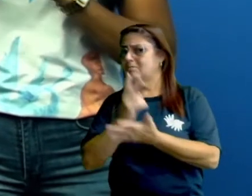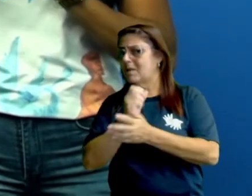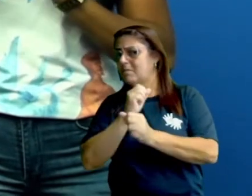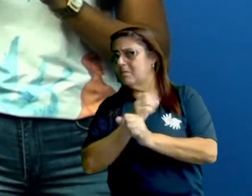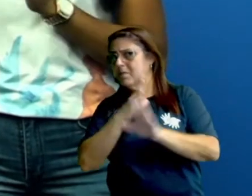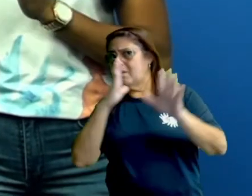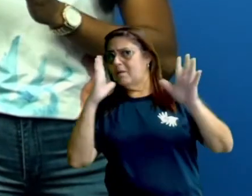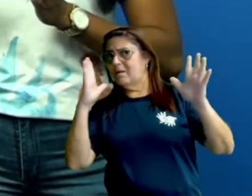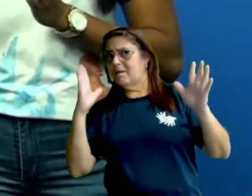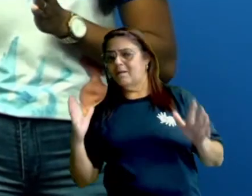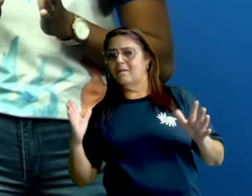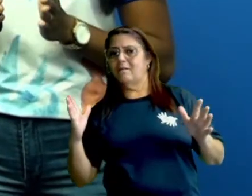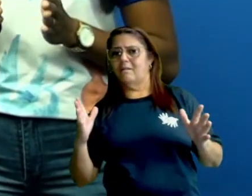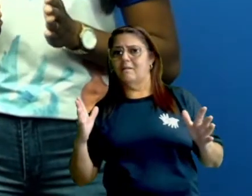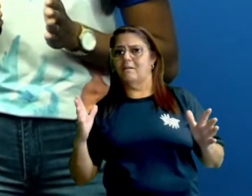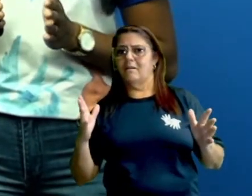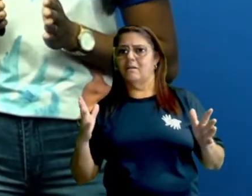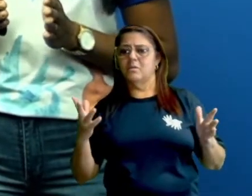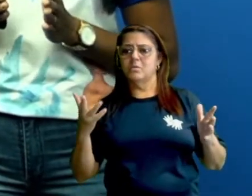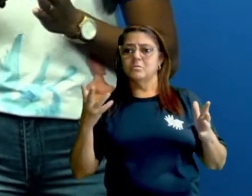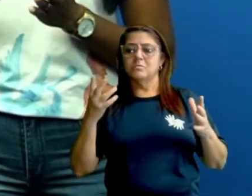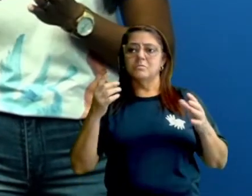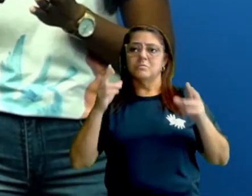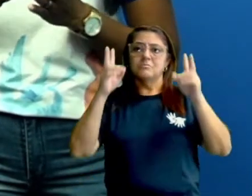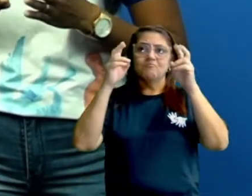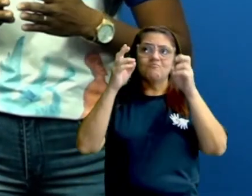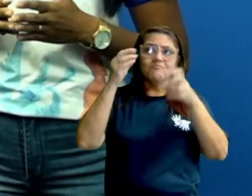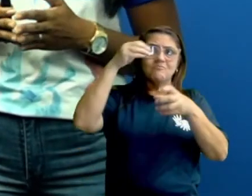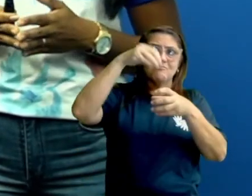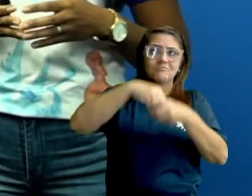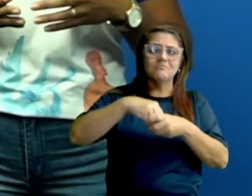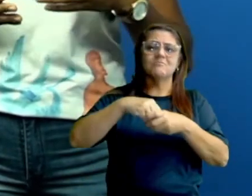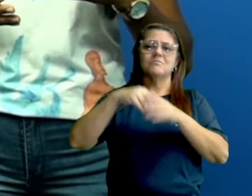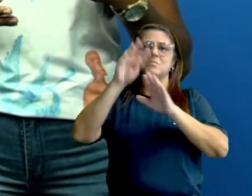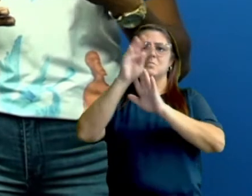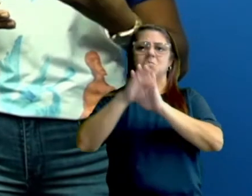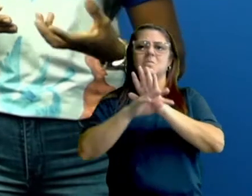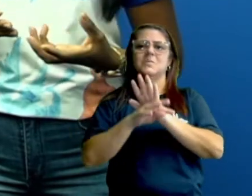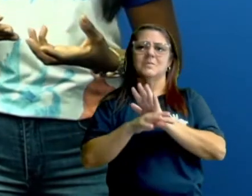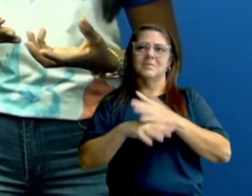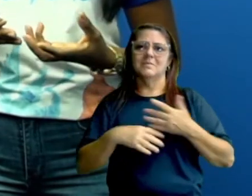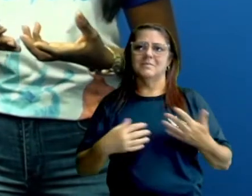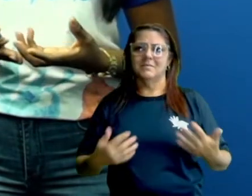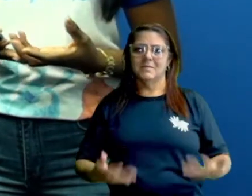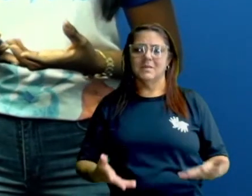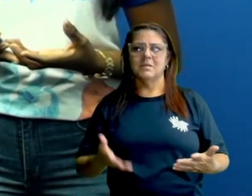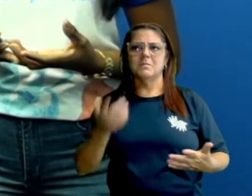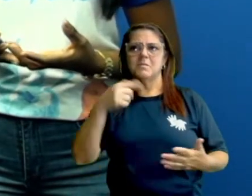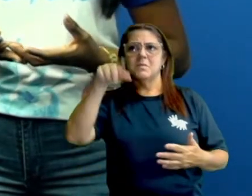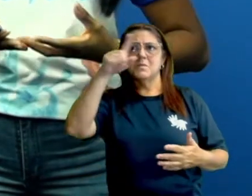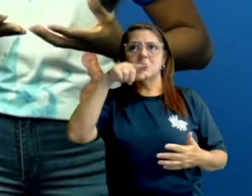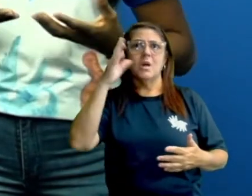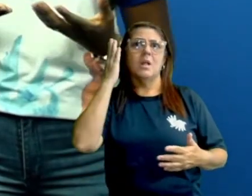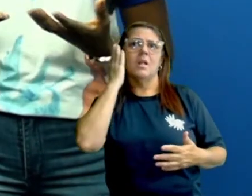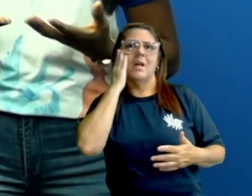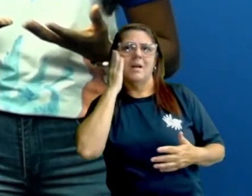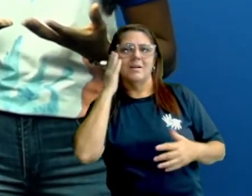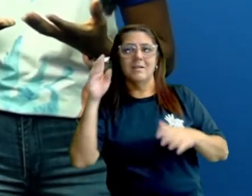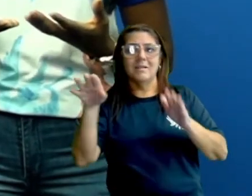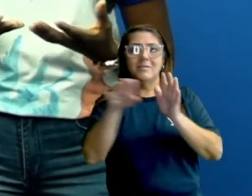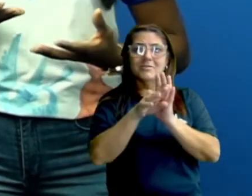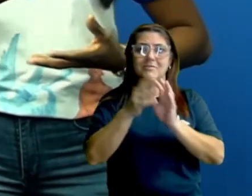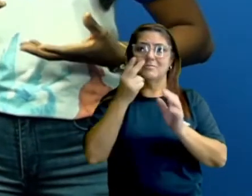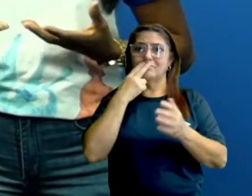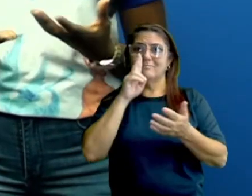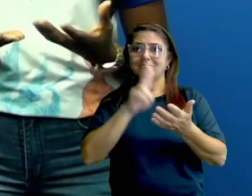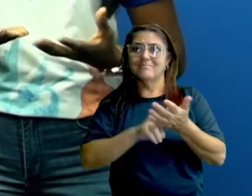claro, dentro do assunto que você estiver falando, ele vai ser sempre compreendido. Então, essa variação é